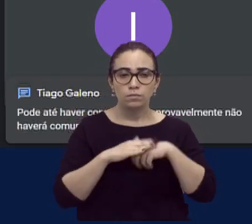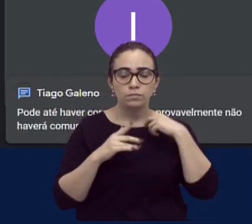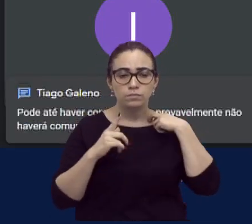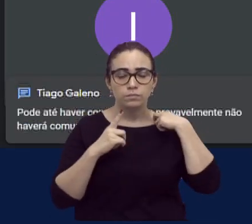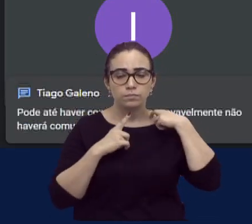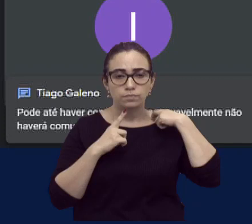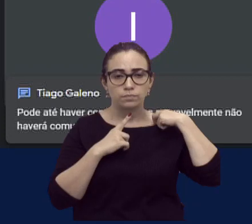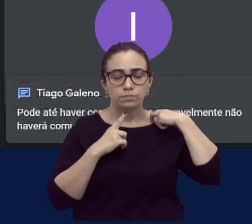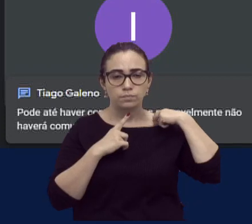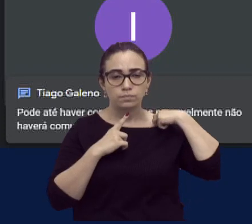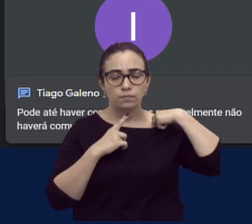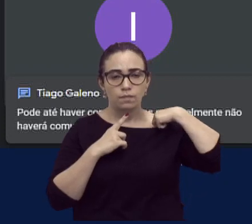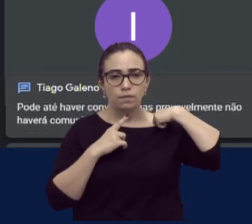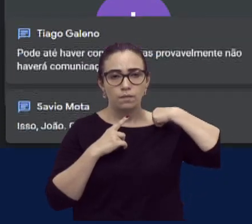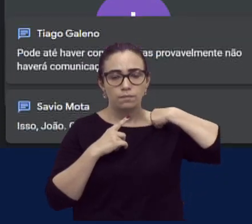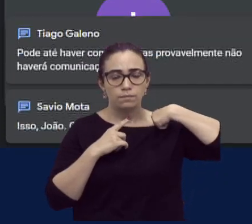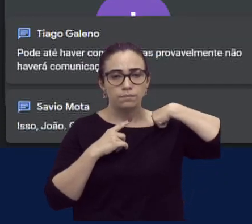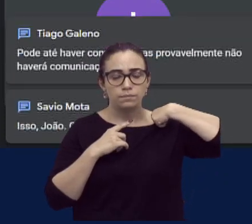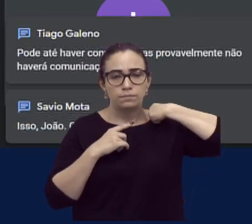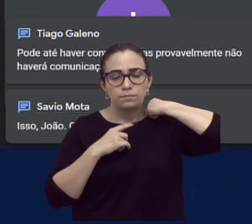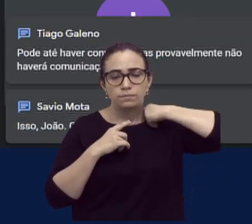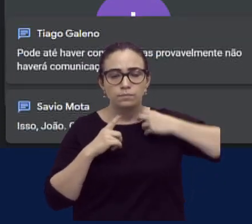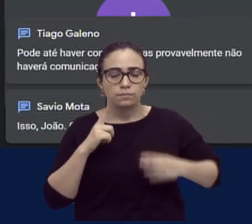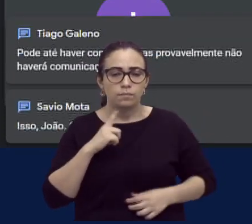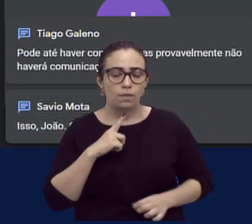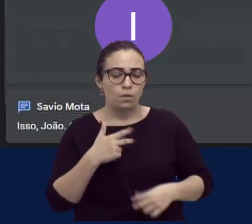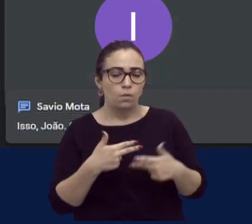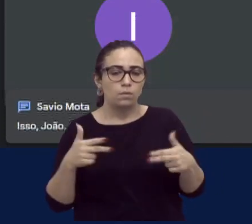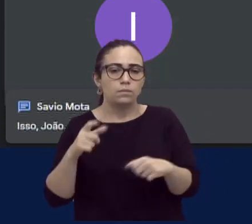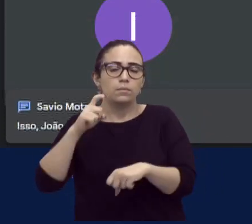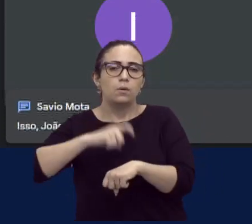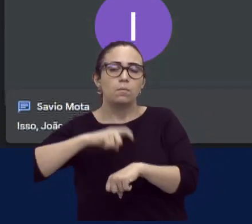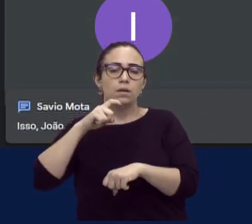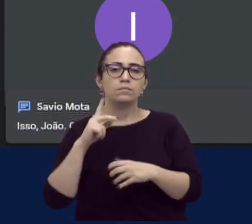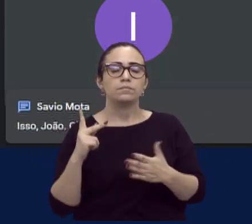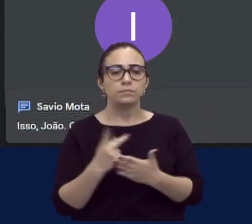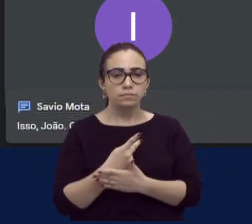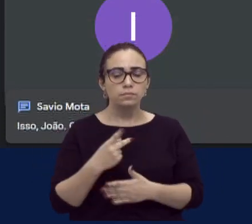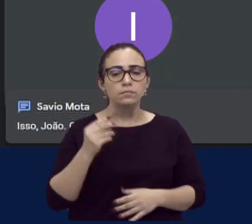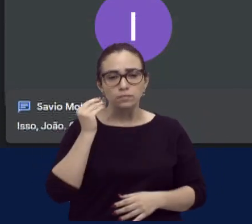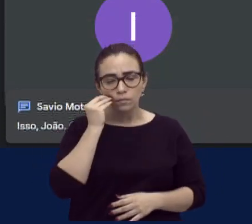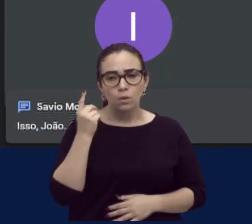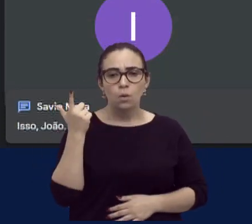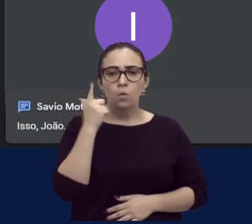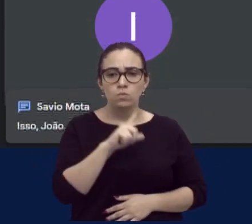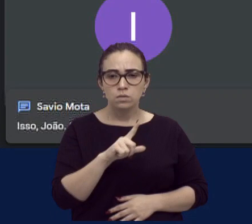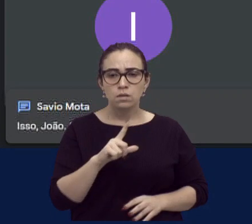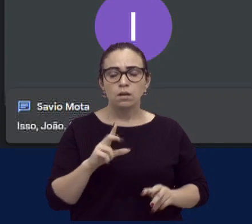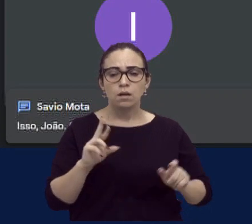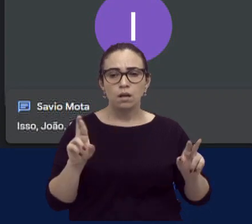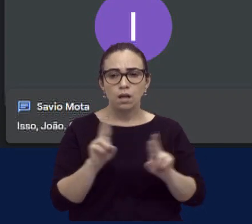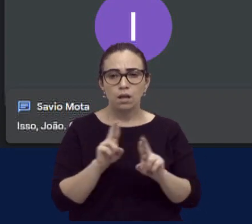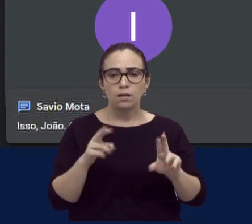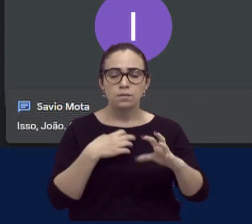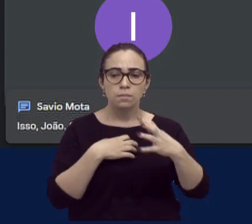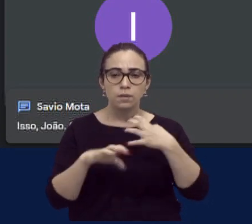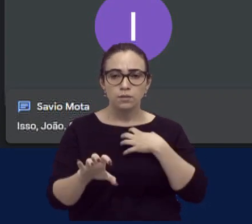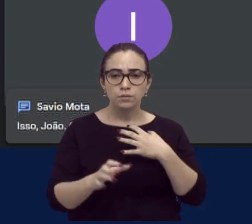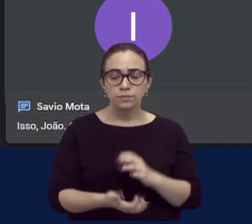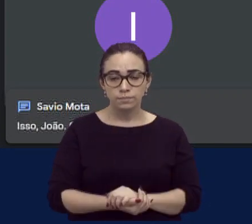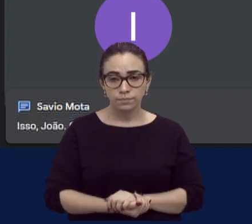as situações mais esdrúxulas que você pode imaginar, a gente consegue estabelecer uma relação de empatia.